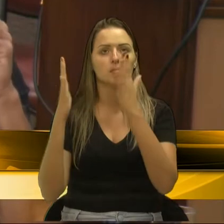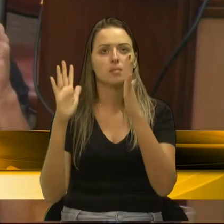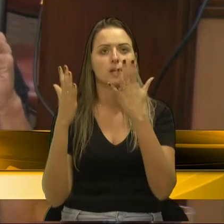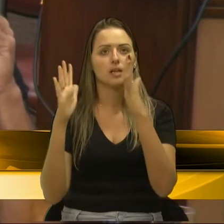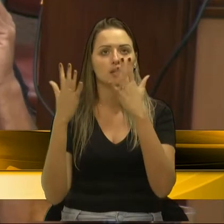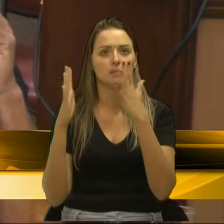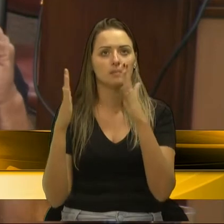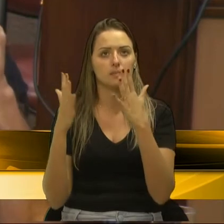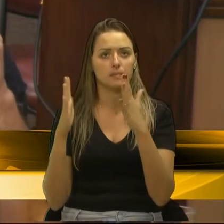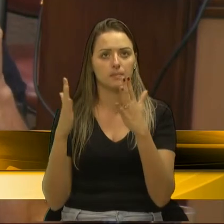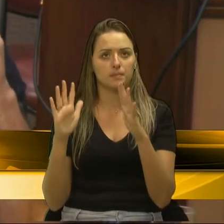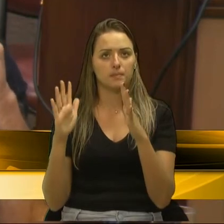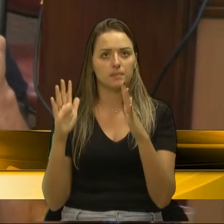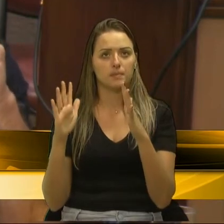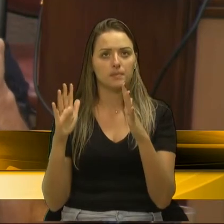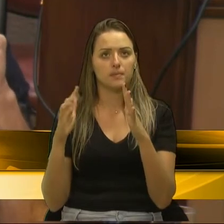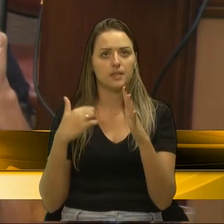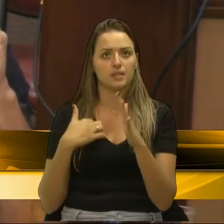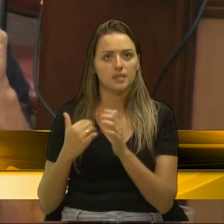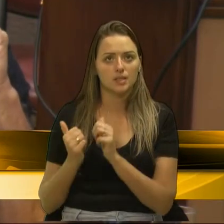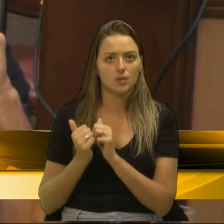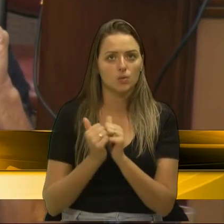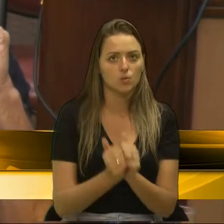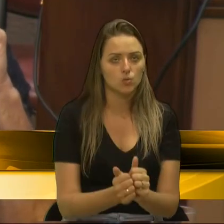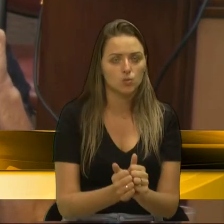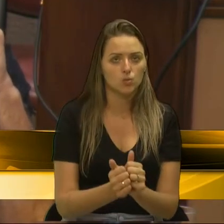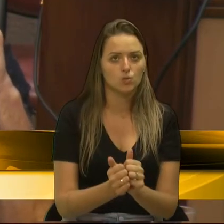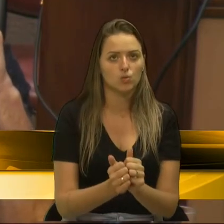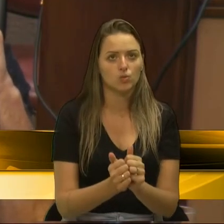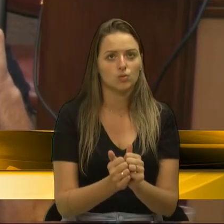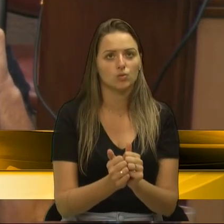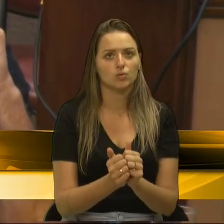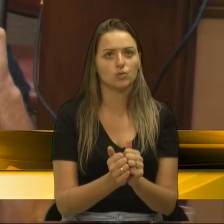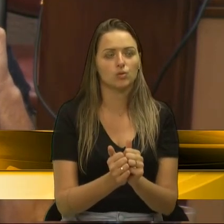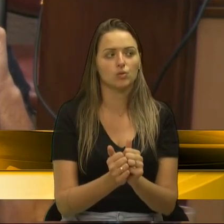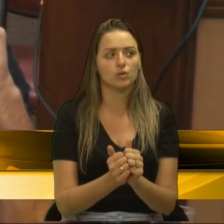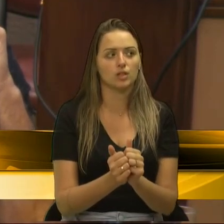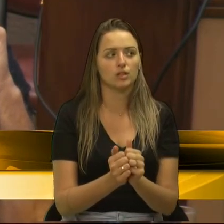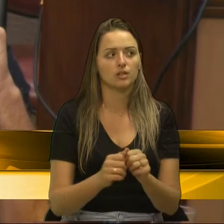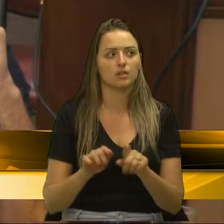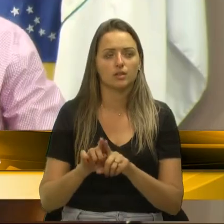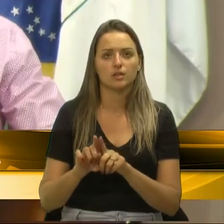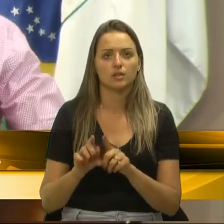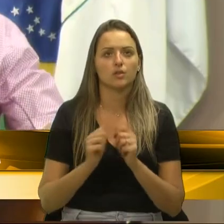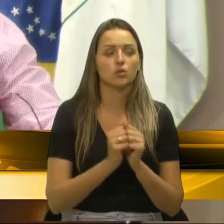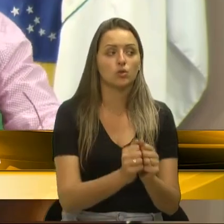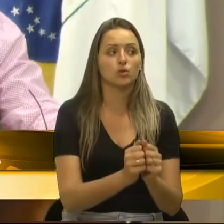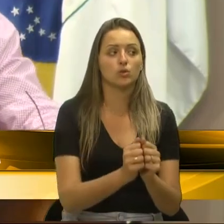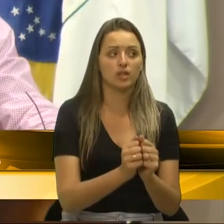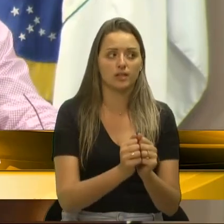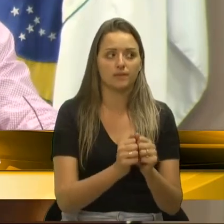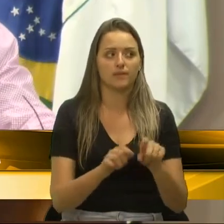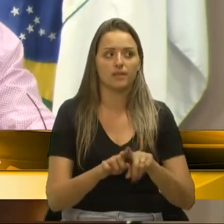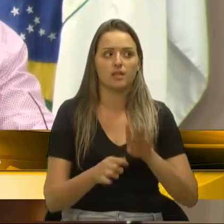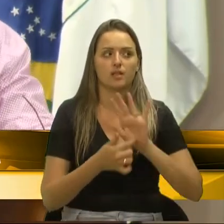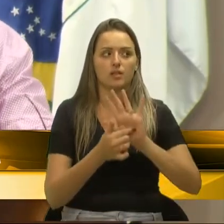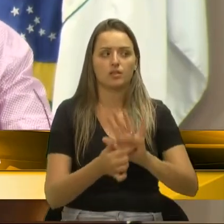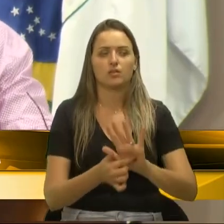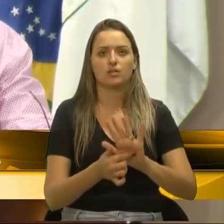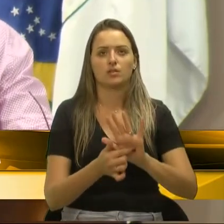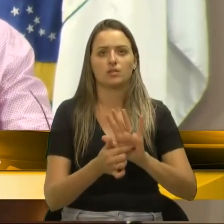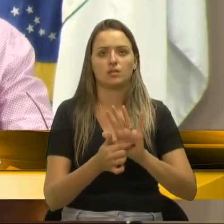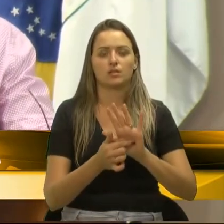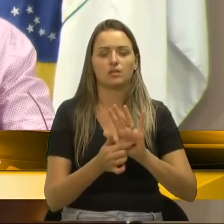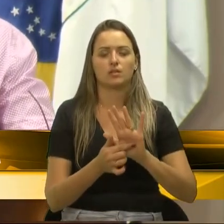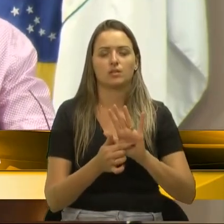Em um momento oportuno estarei votando sim para esse projeto bom. Obrigado. Obrigado pela contribuição. Vereador, colega Alberto, a